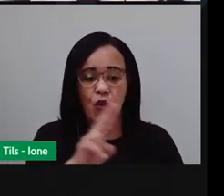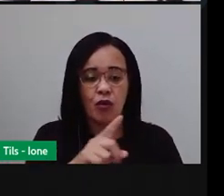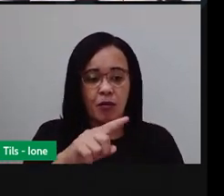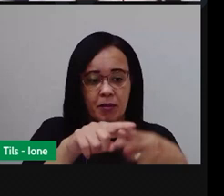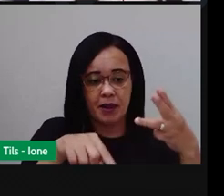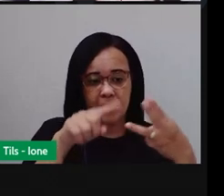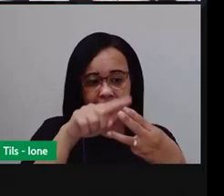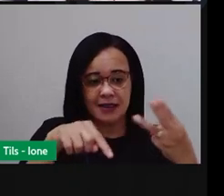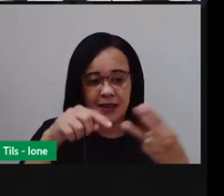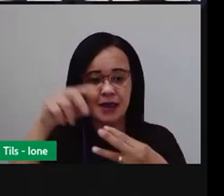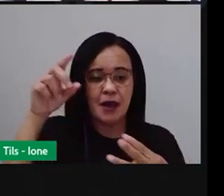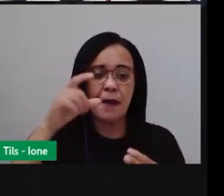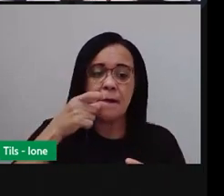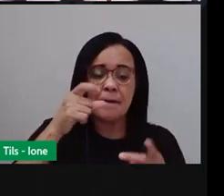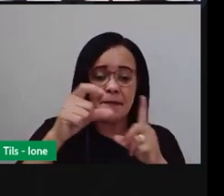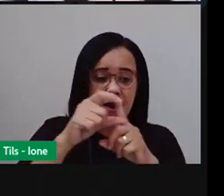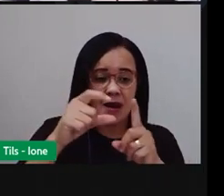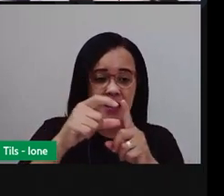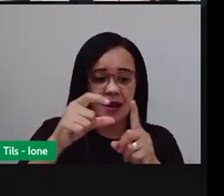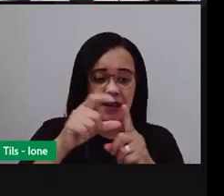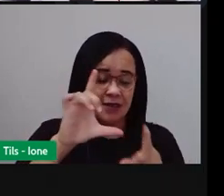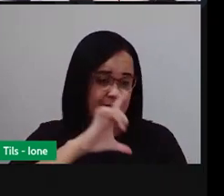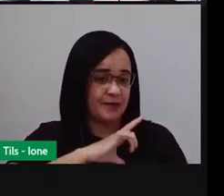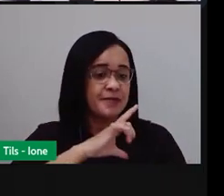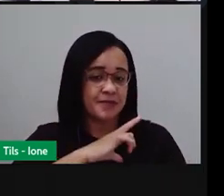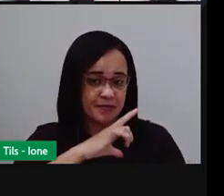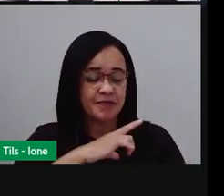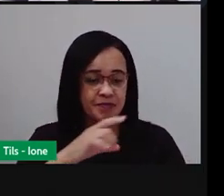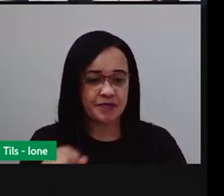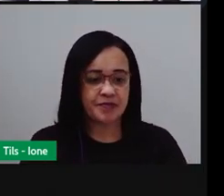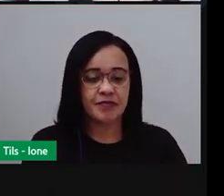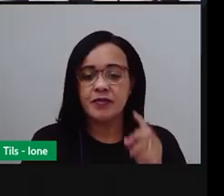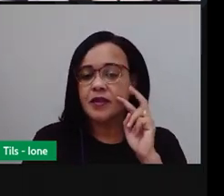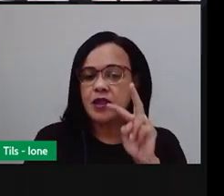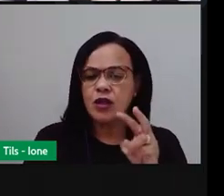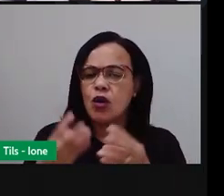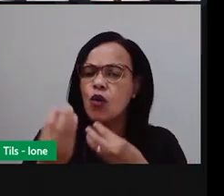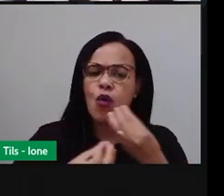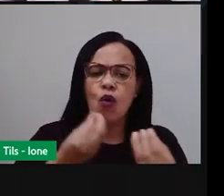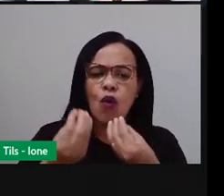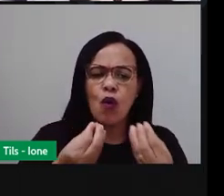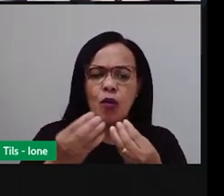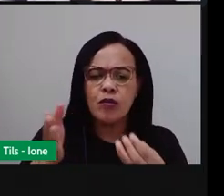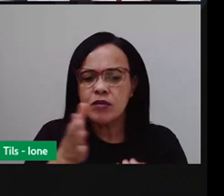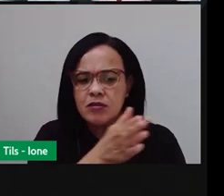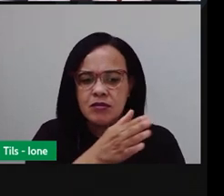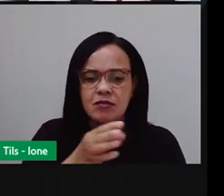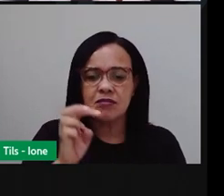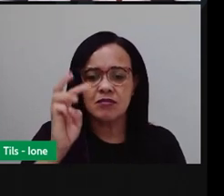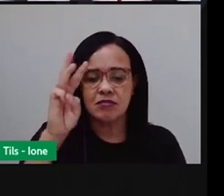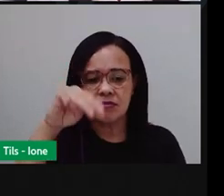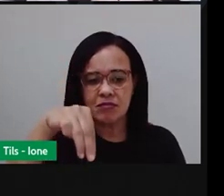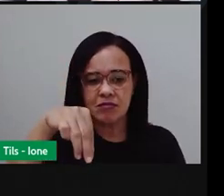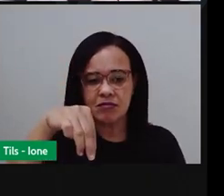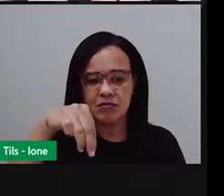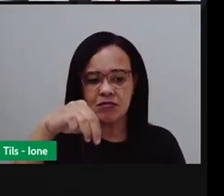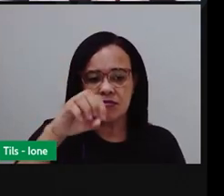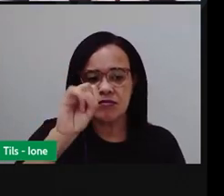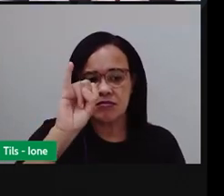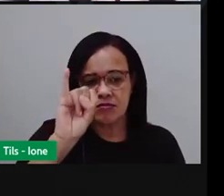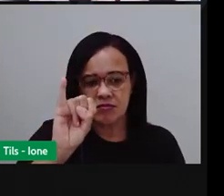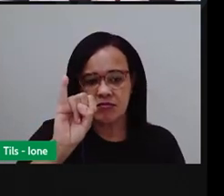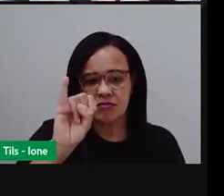mingau de milho. Olha como a gente separa mingau. Mingau.